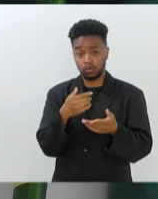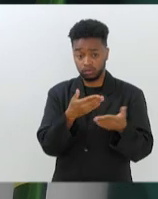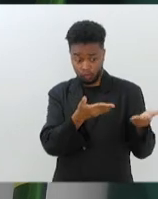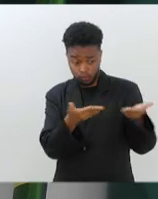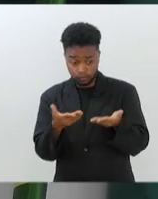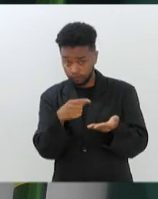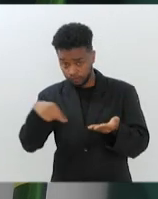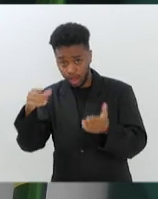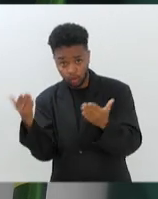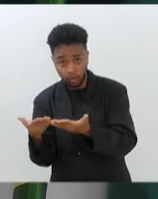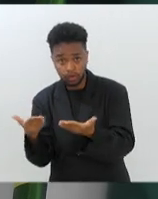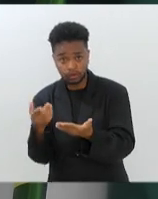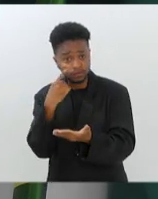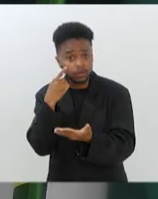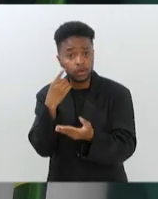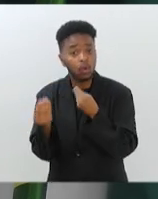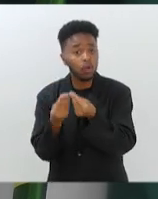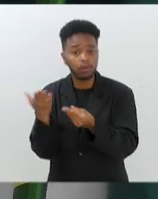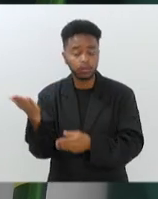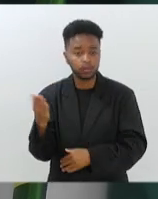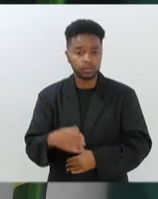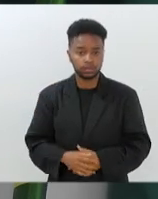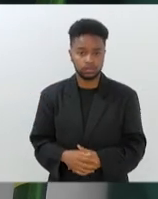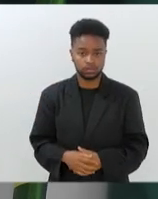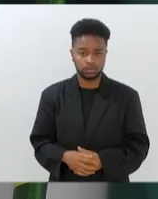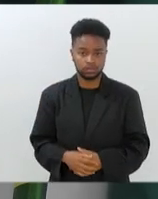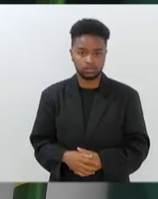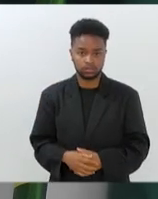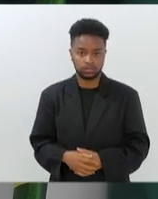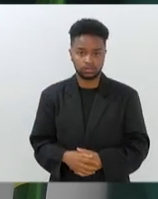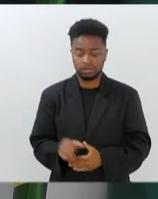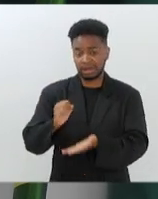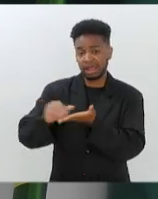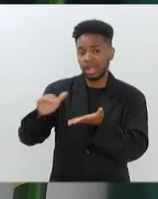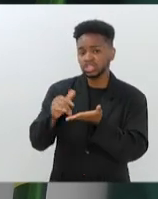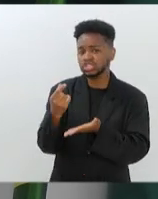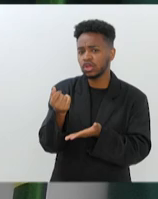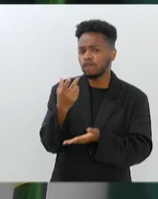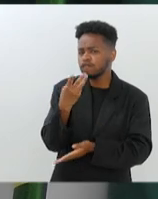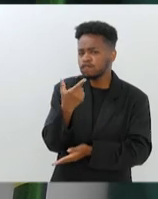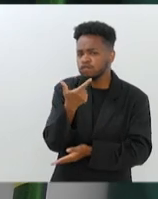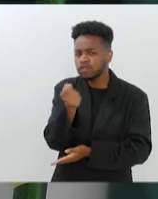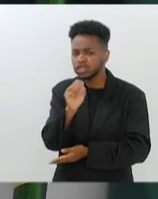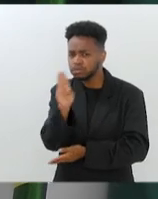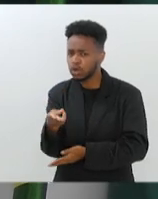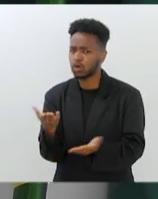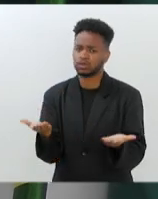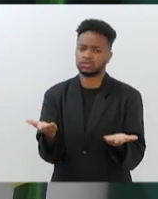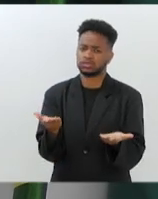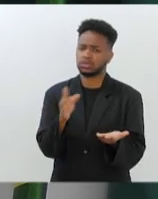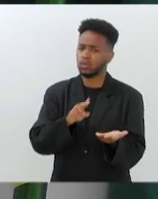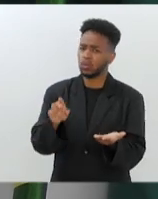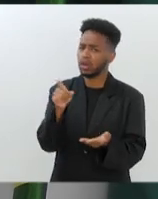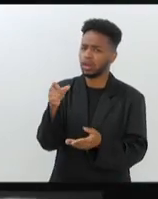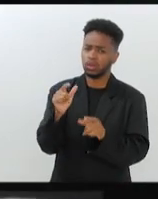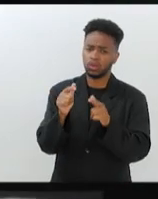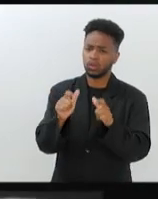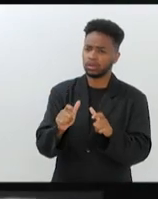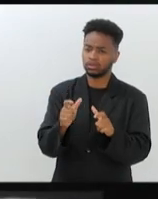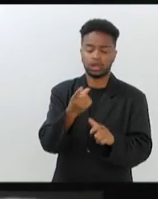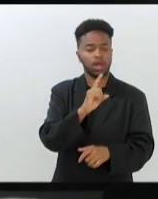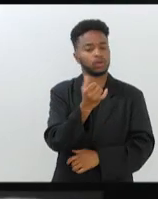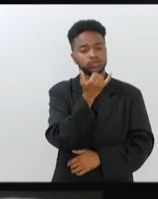agora ver aquele a qual tem dinheiro egado milhões não no desculpa